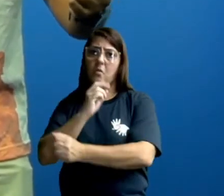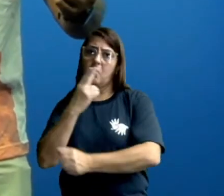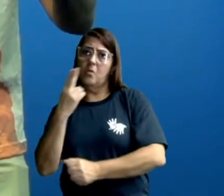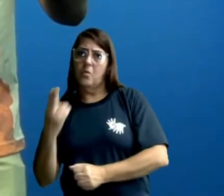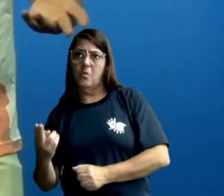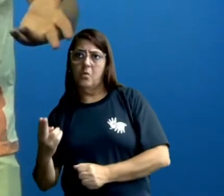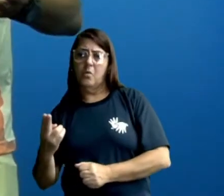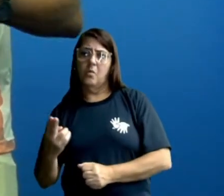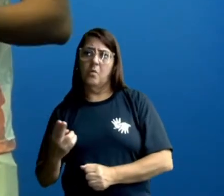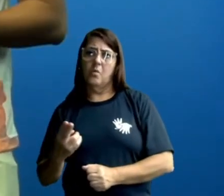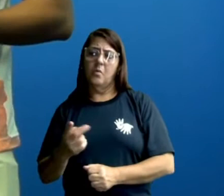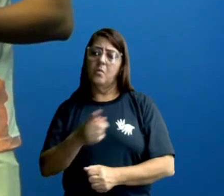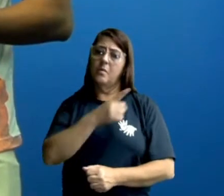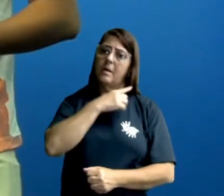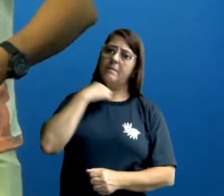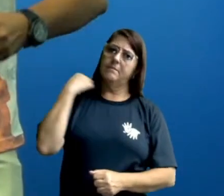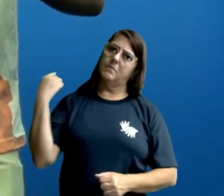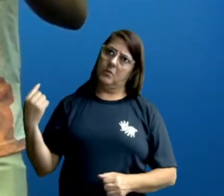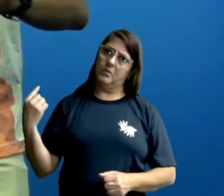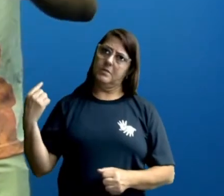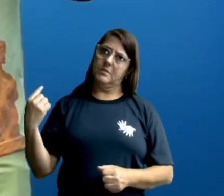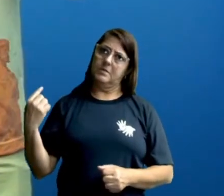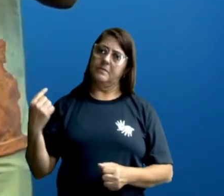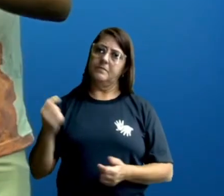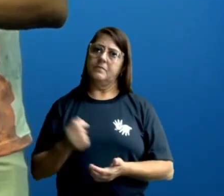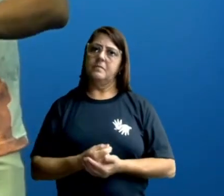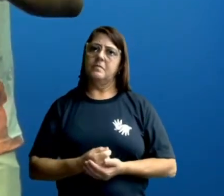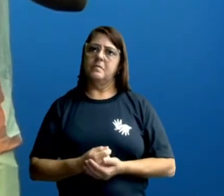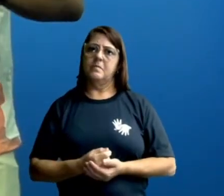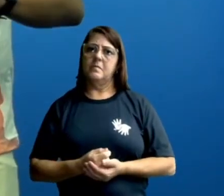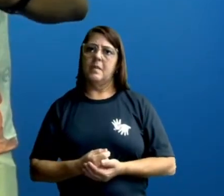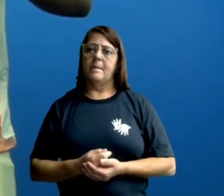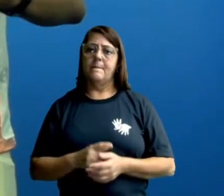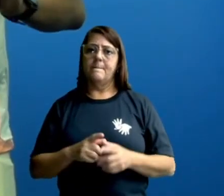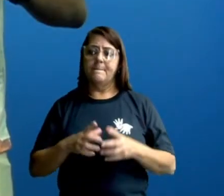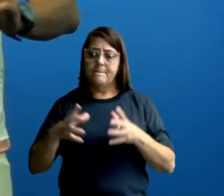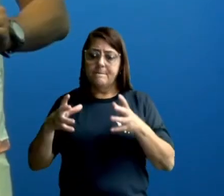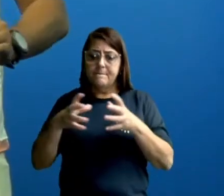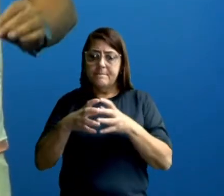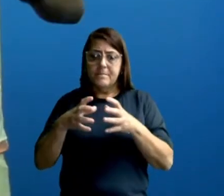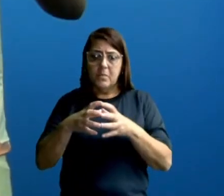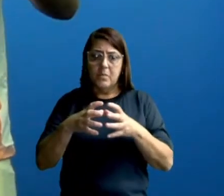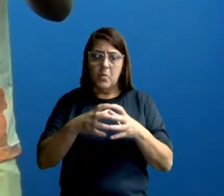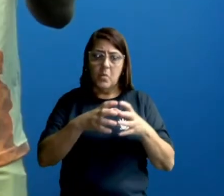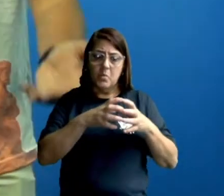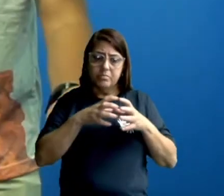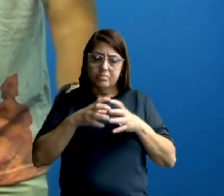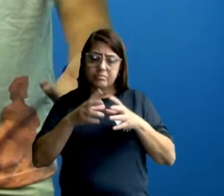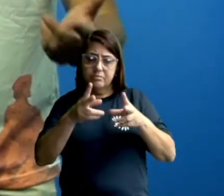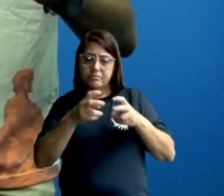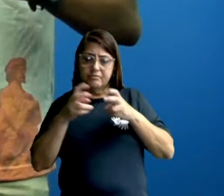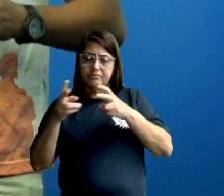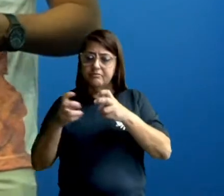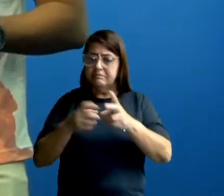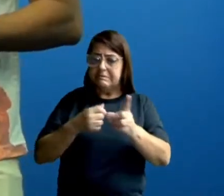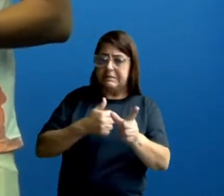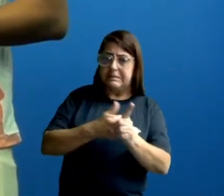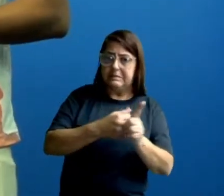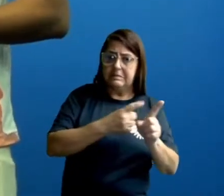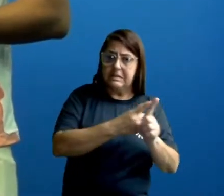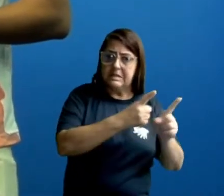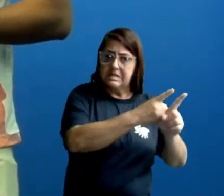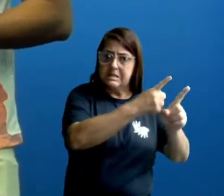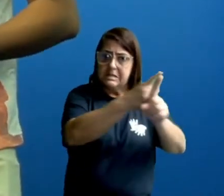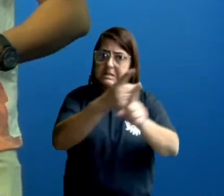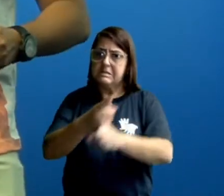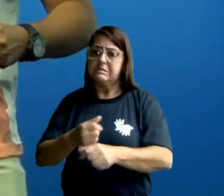se resistir à morte. E grande parte dessas minorias que foram perseguidas